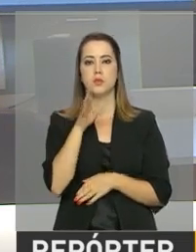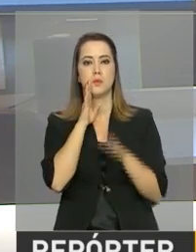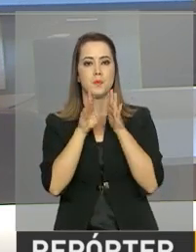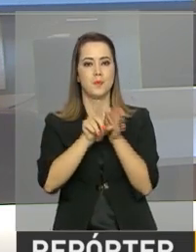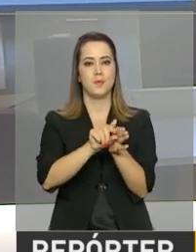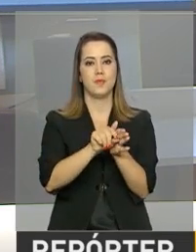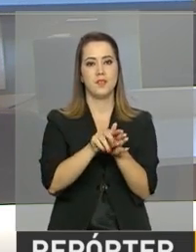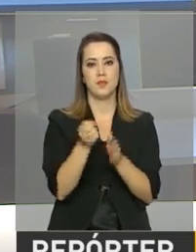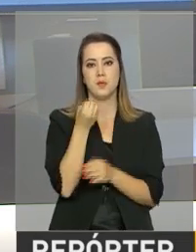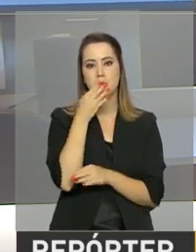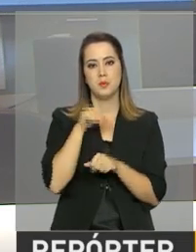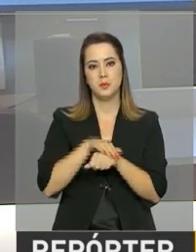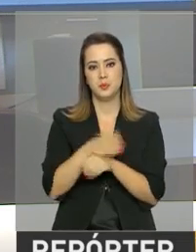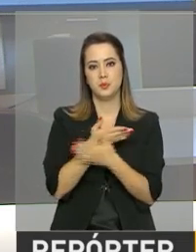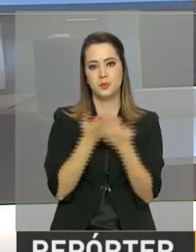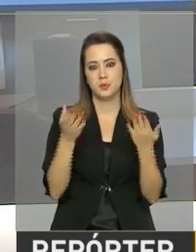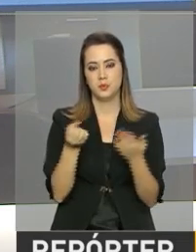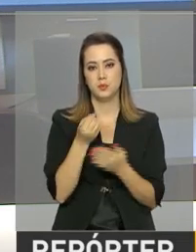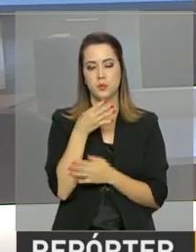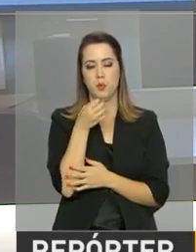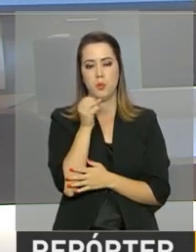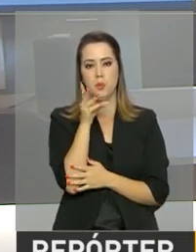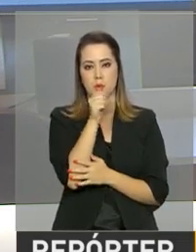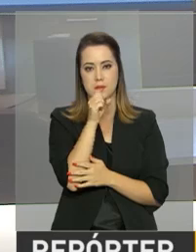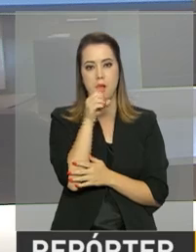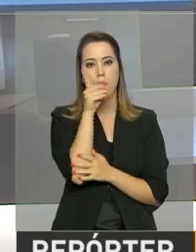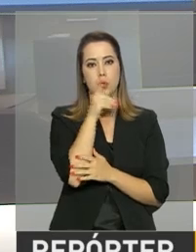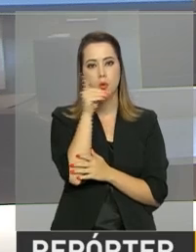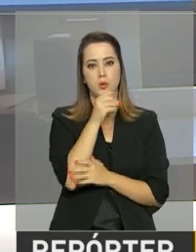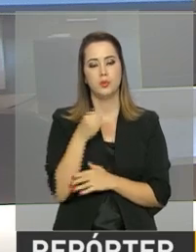sociais. Boa noite para você, um ótimo fim de semana